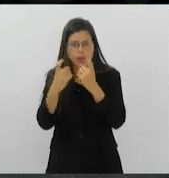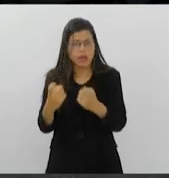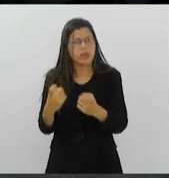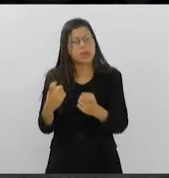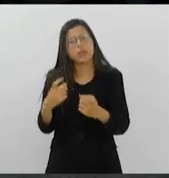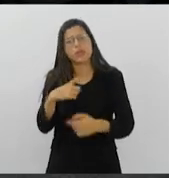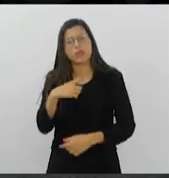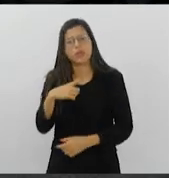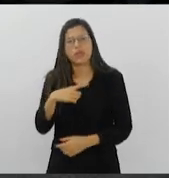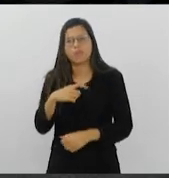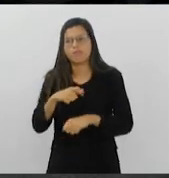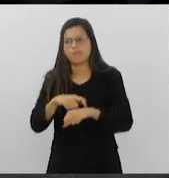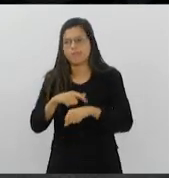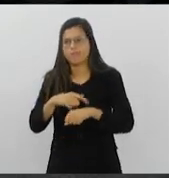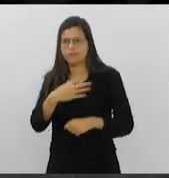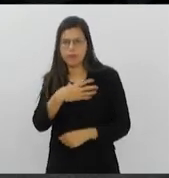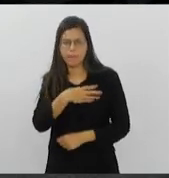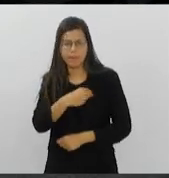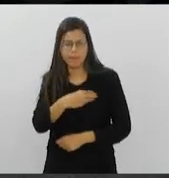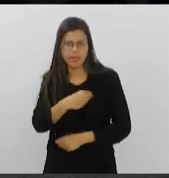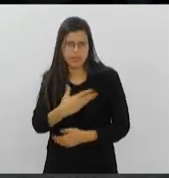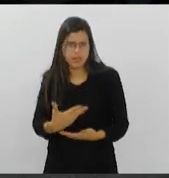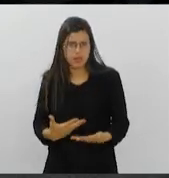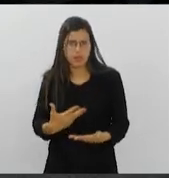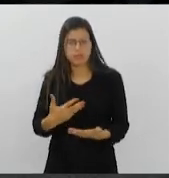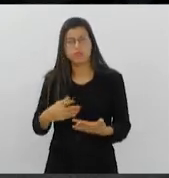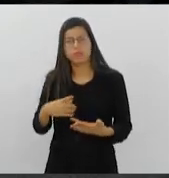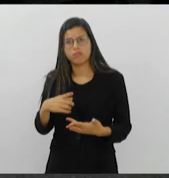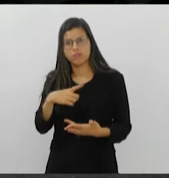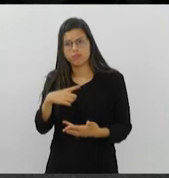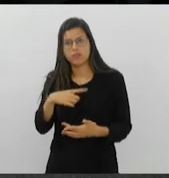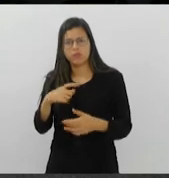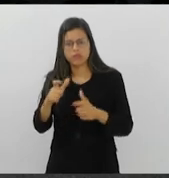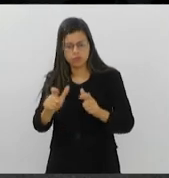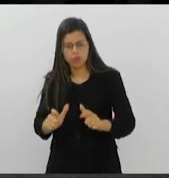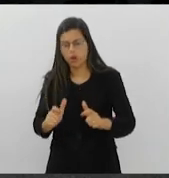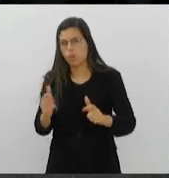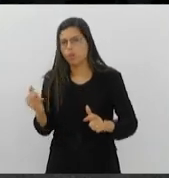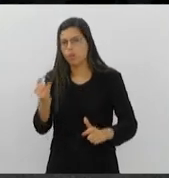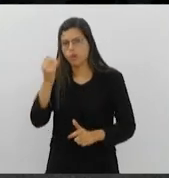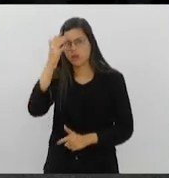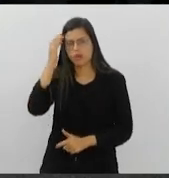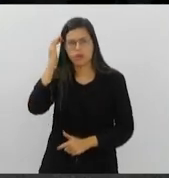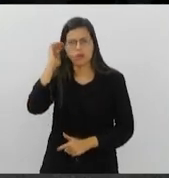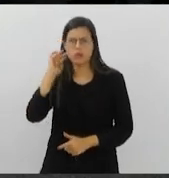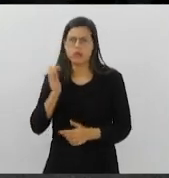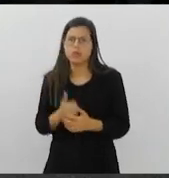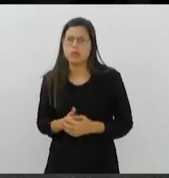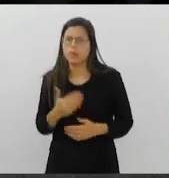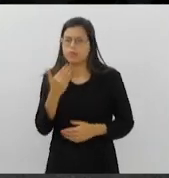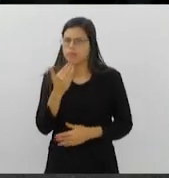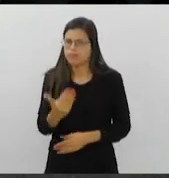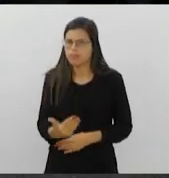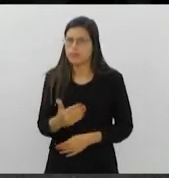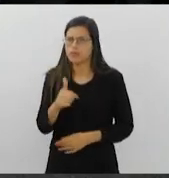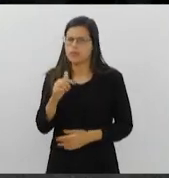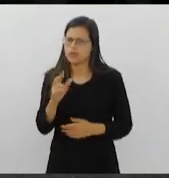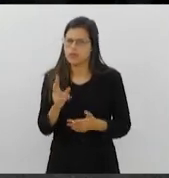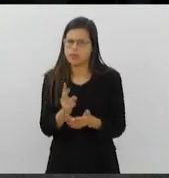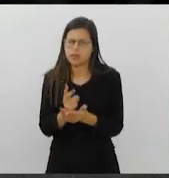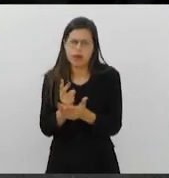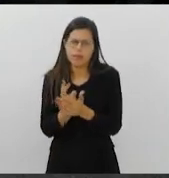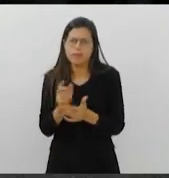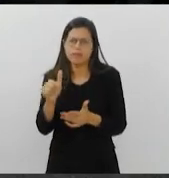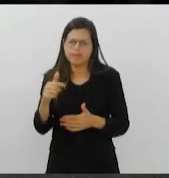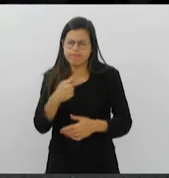ter esse espaço é fundamental. Então, peço a Vossa Excelência, que sempre foi sensível à causa das mulheres, que a